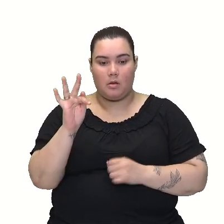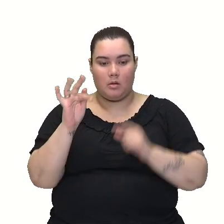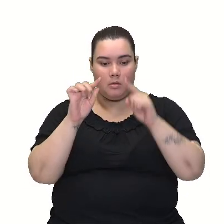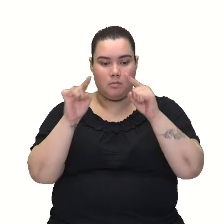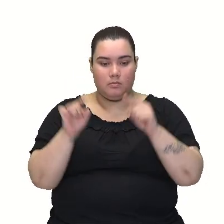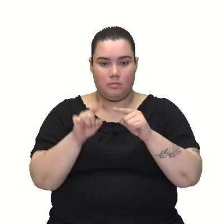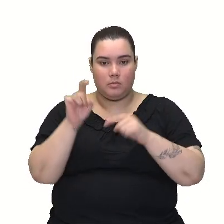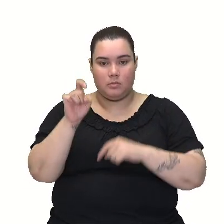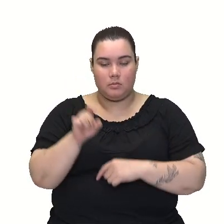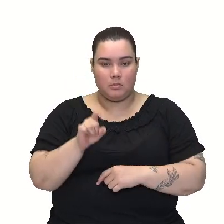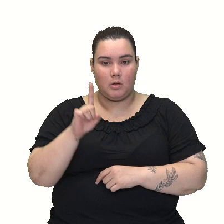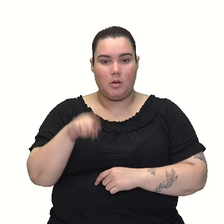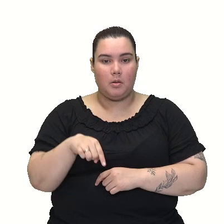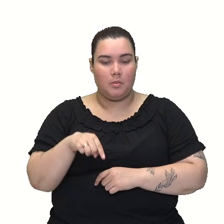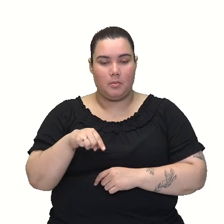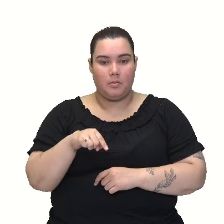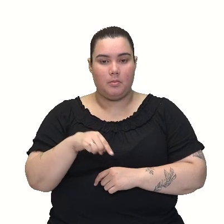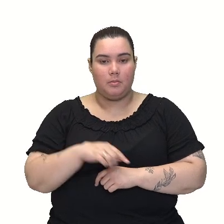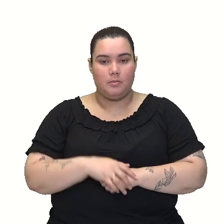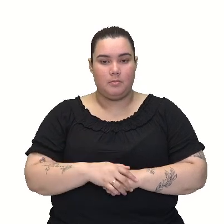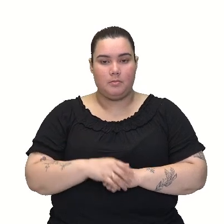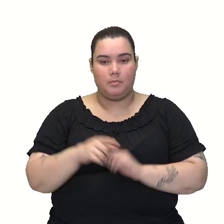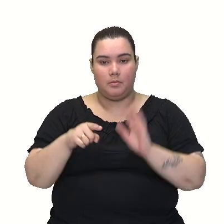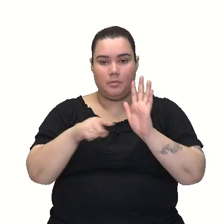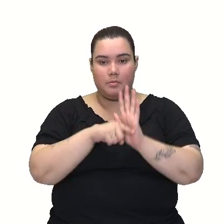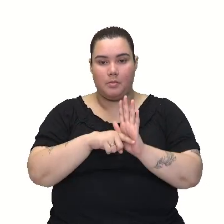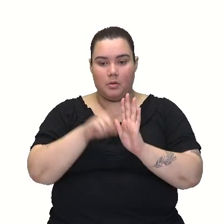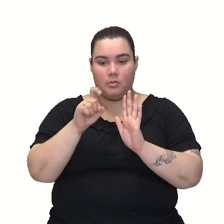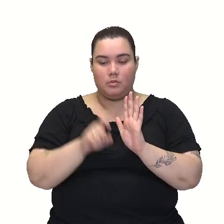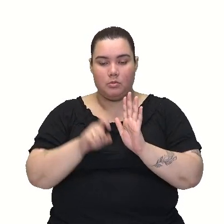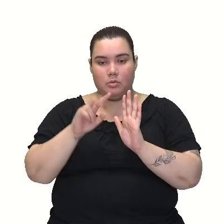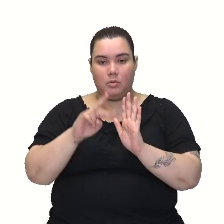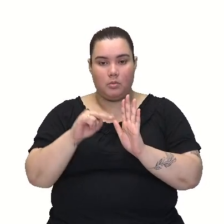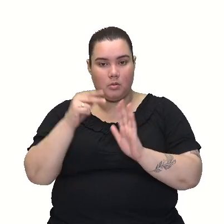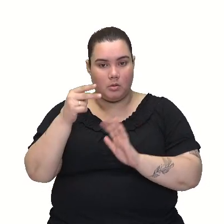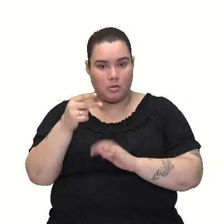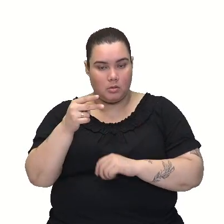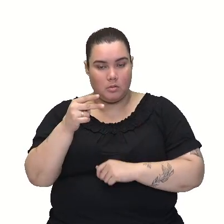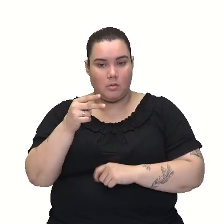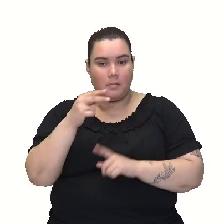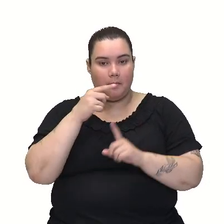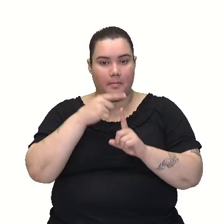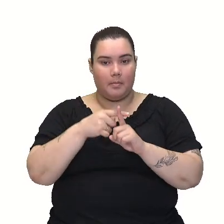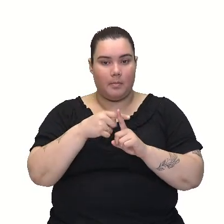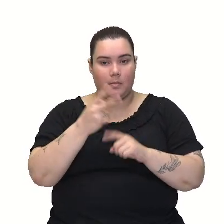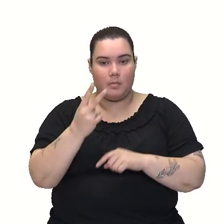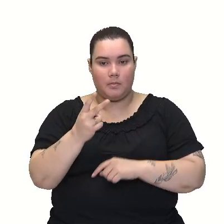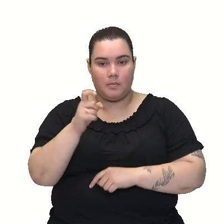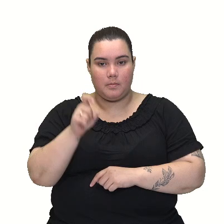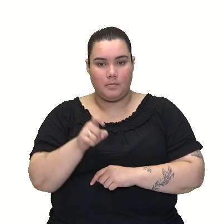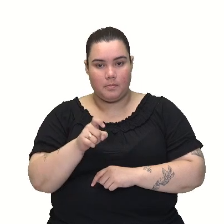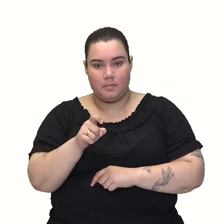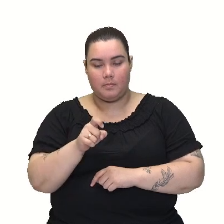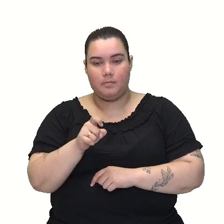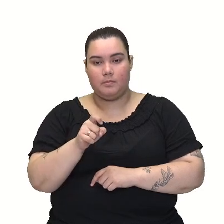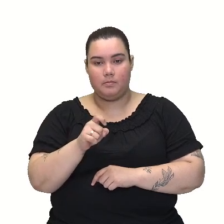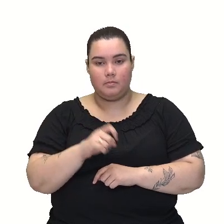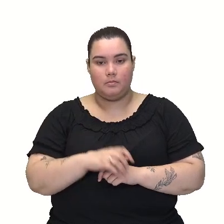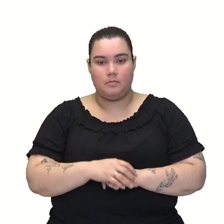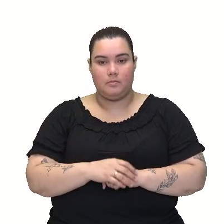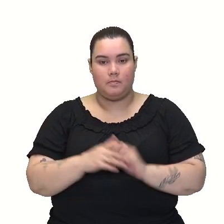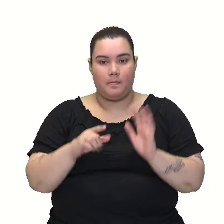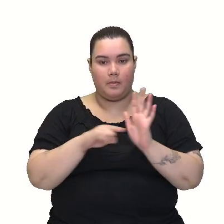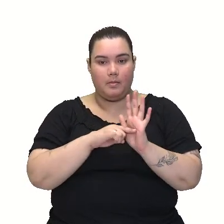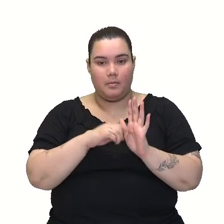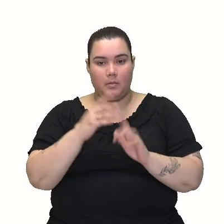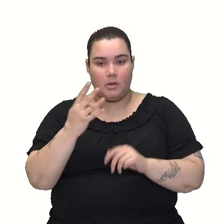x igual a menos x ao quadrado mais 2x